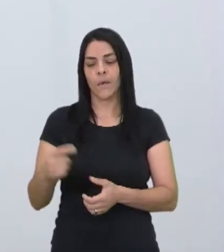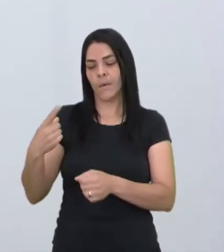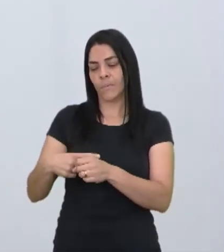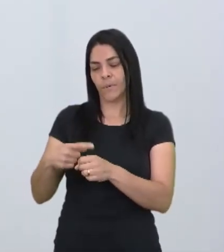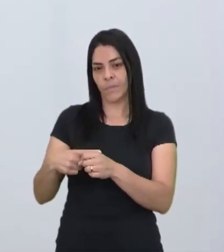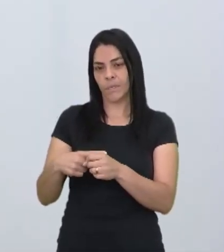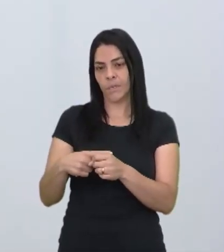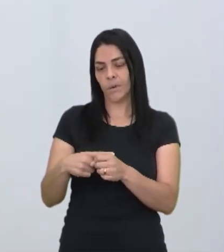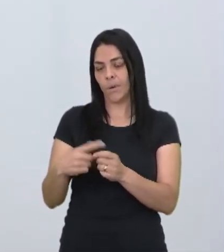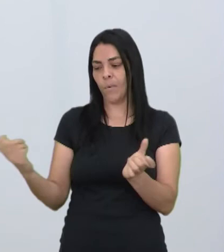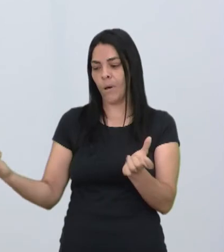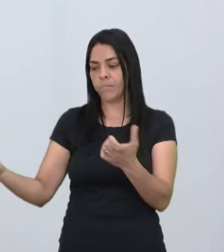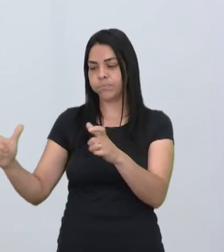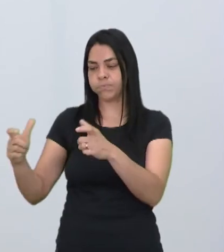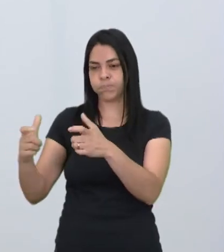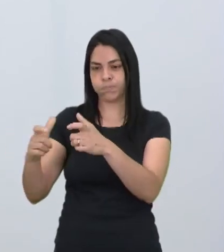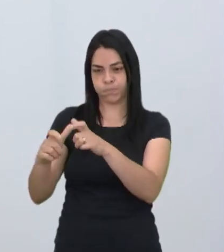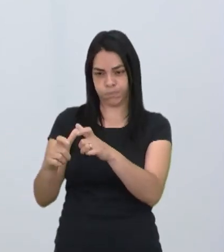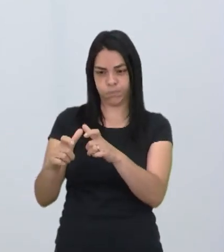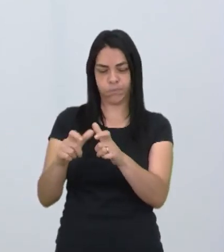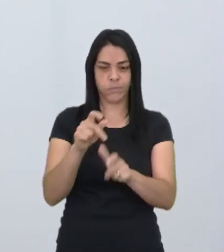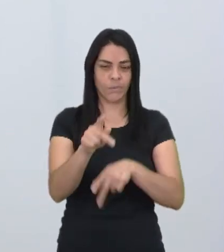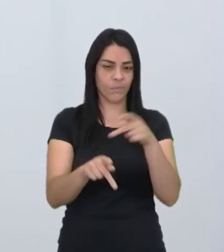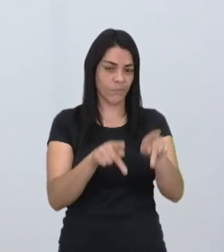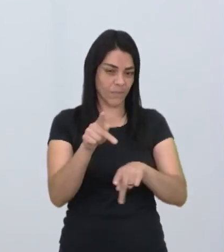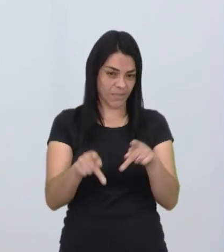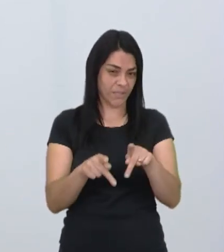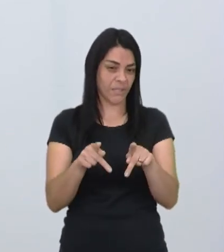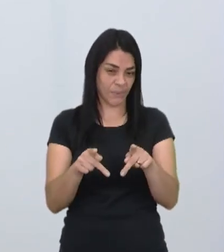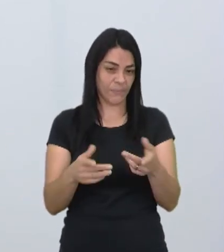entrando. Então são todas